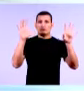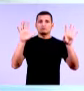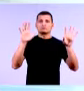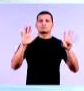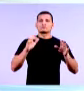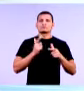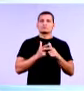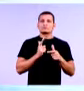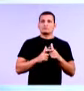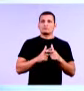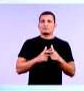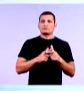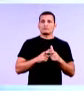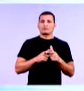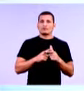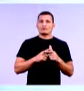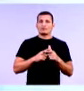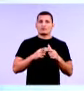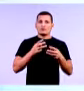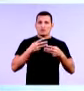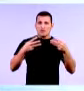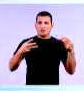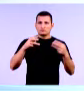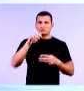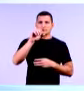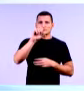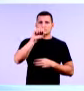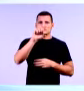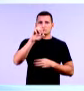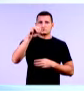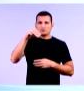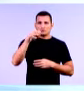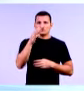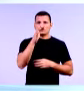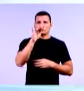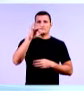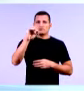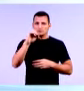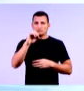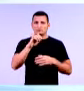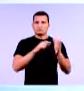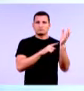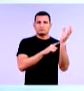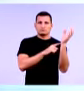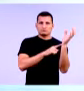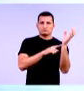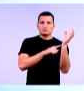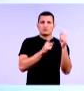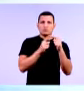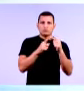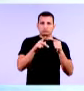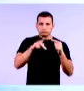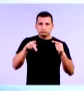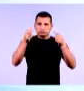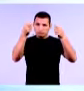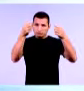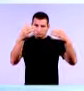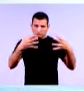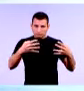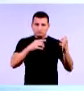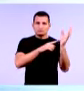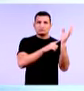Porque a rede sem fio, né, é um ponto de acesso, como o professor colocou muito bem, ele